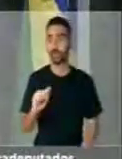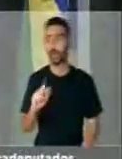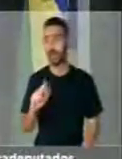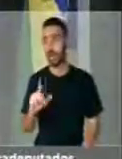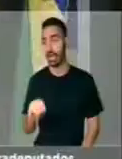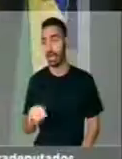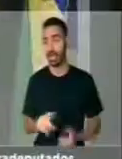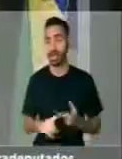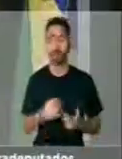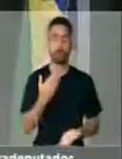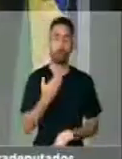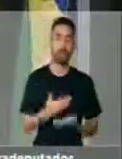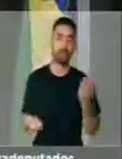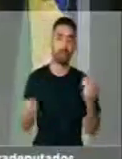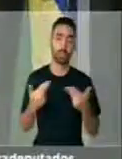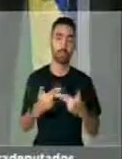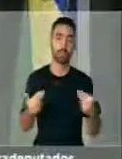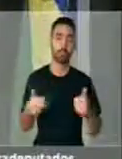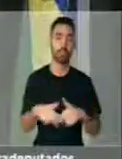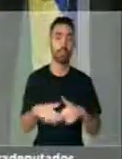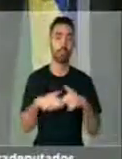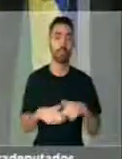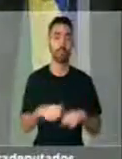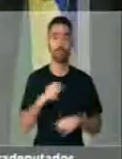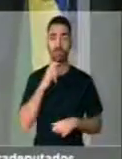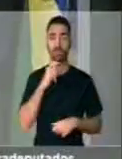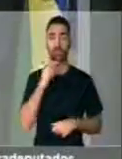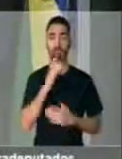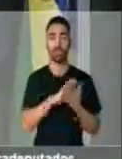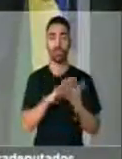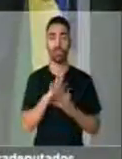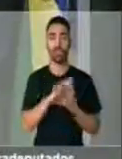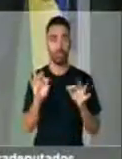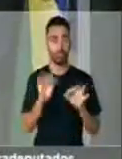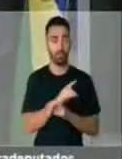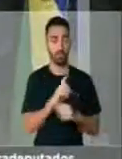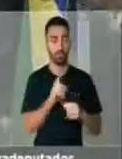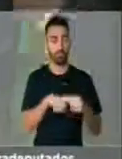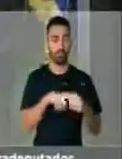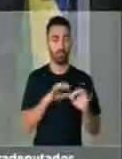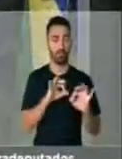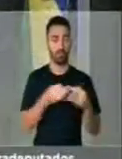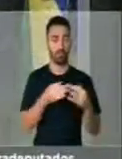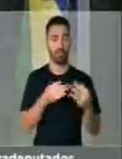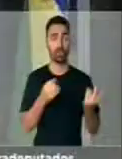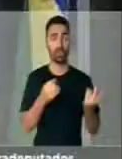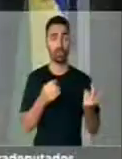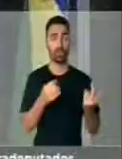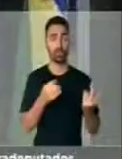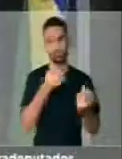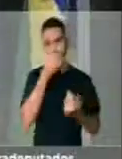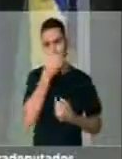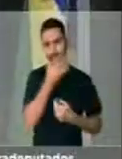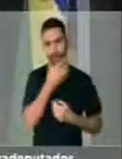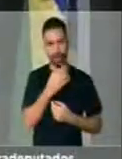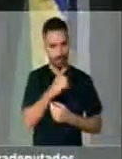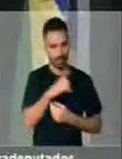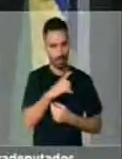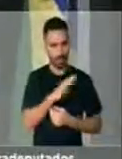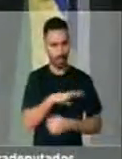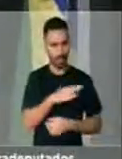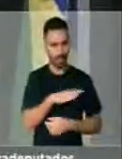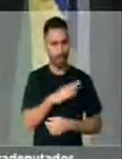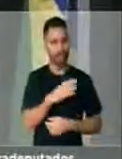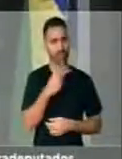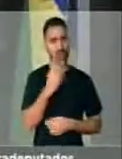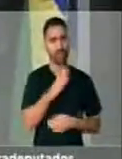algum benefício, ninguém fala. E quando volta para suas famílias, para suas bases, que cara temos nós, deputados, que